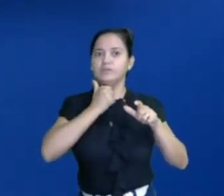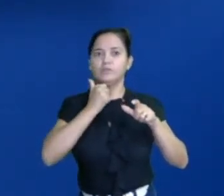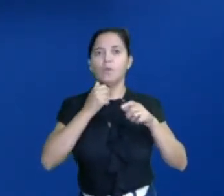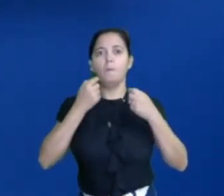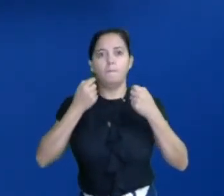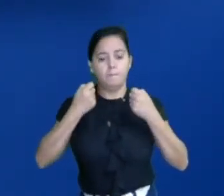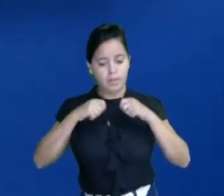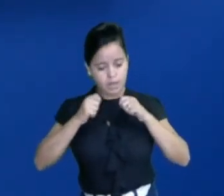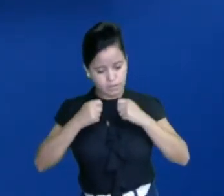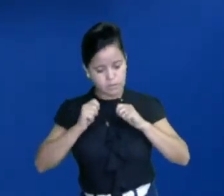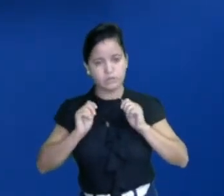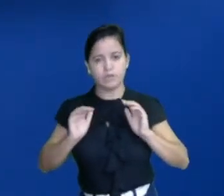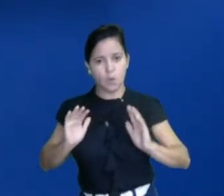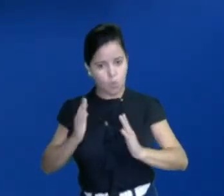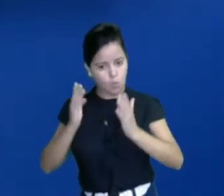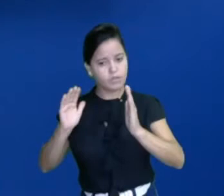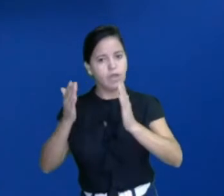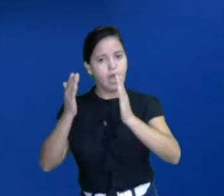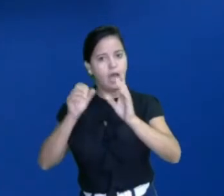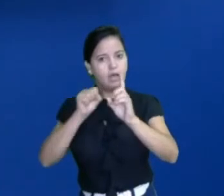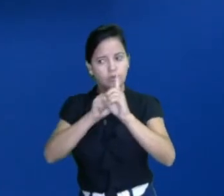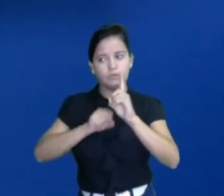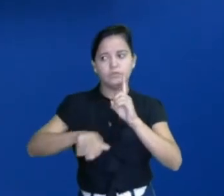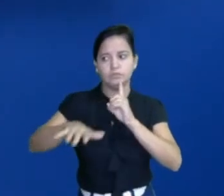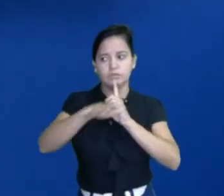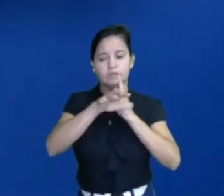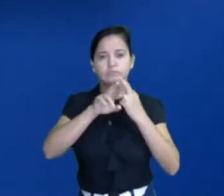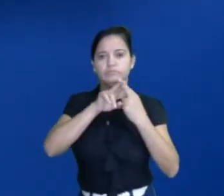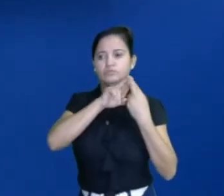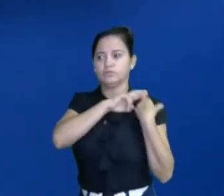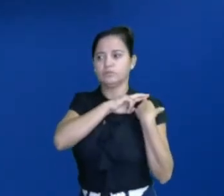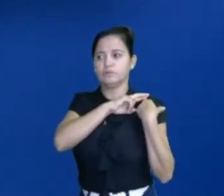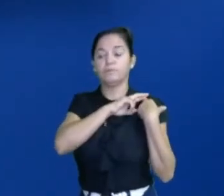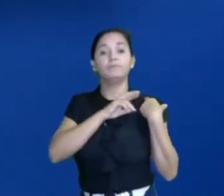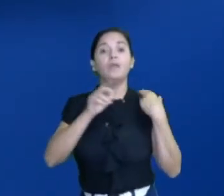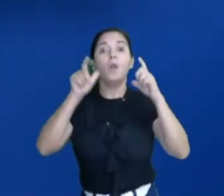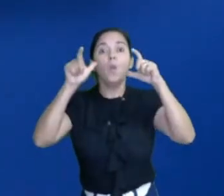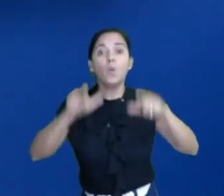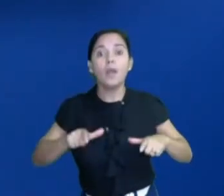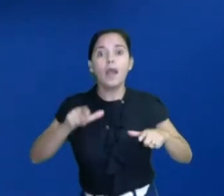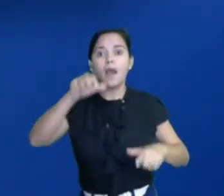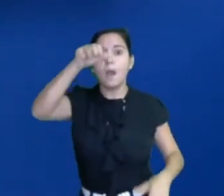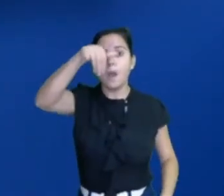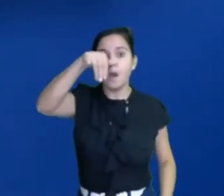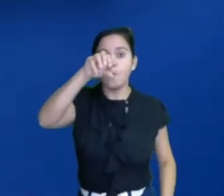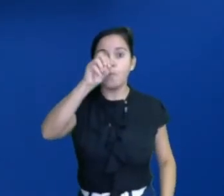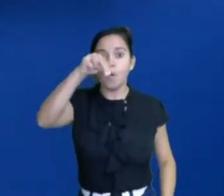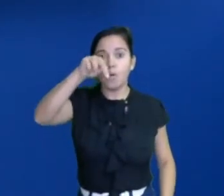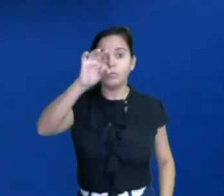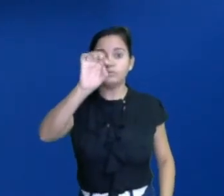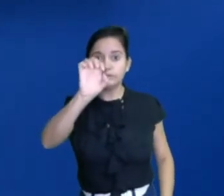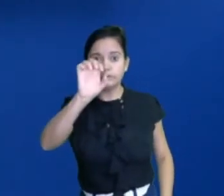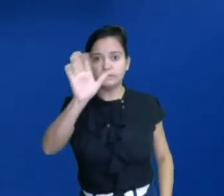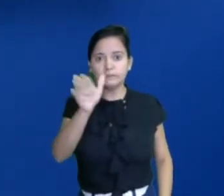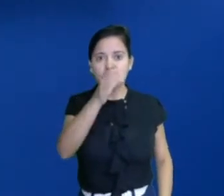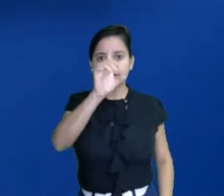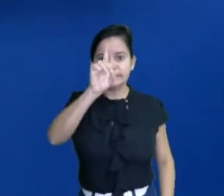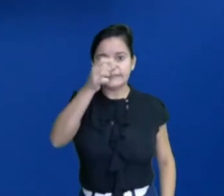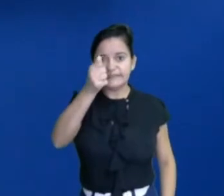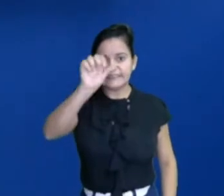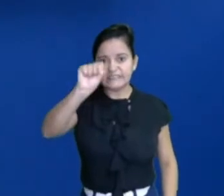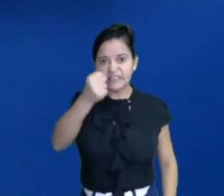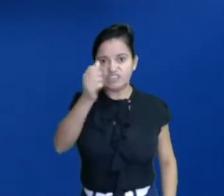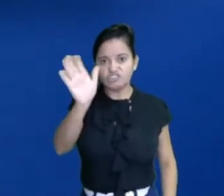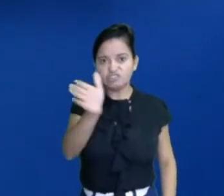pela sociedade. Então, ó, temos aqui lá no Monte das Tabocas o relevo, as formações,